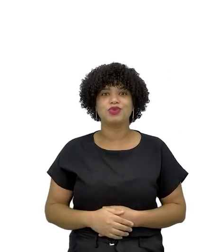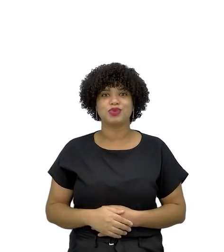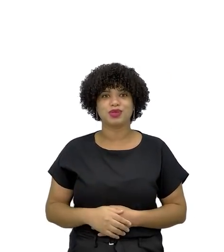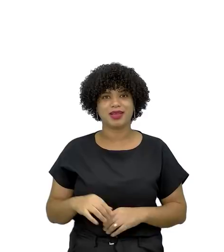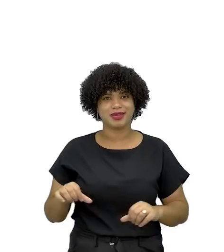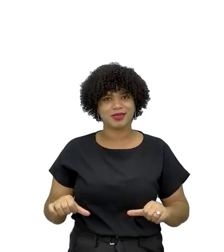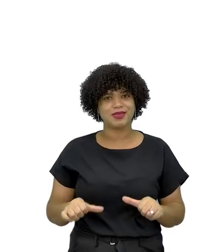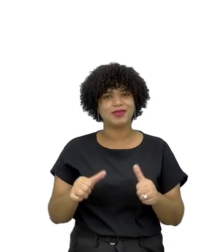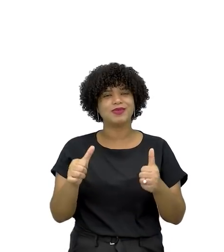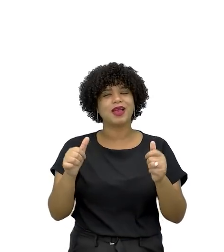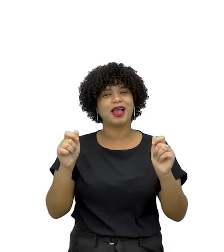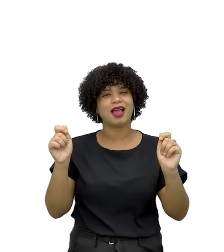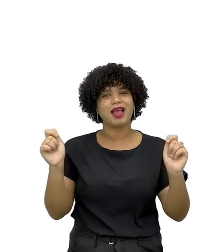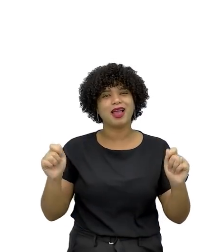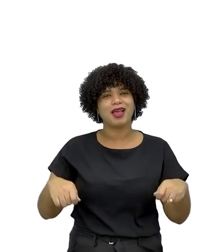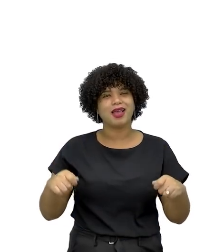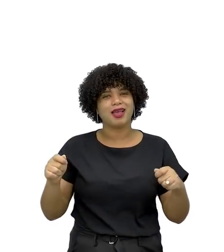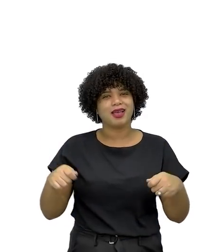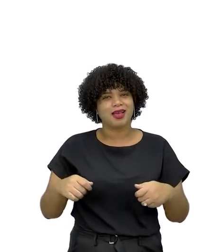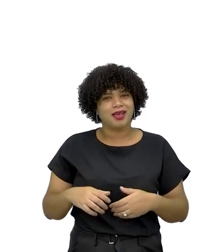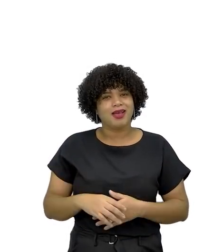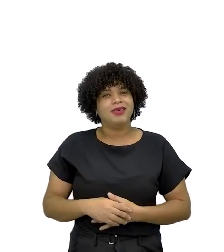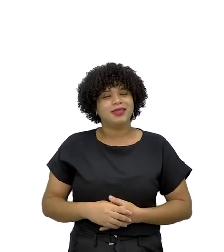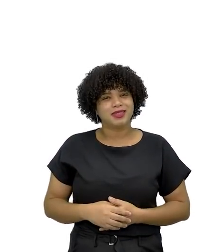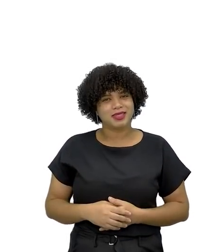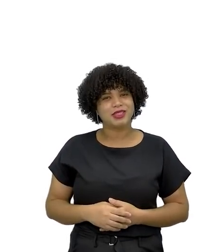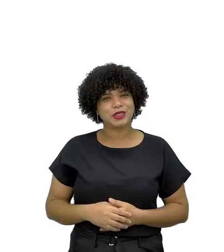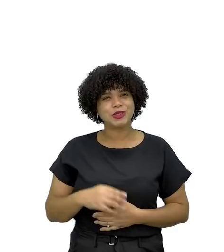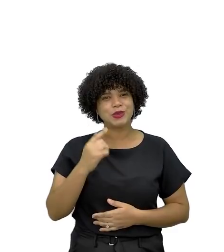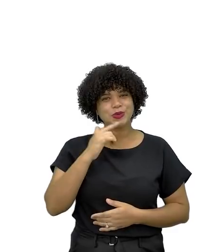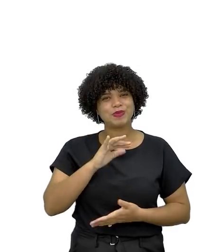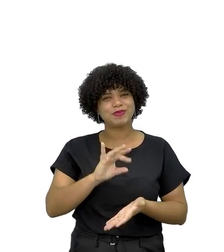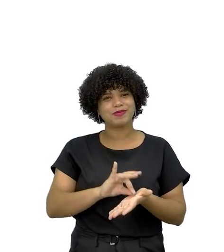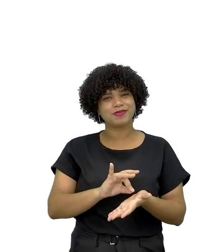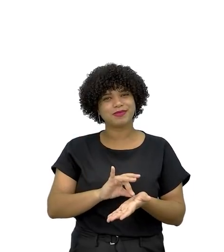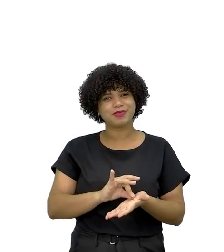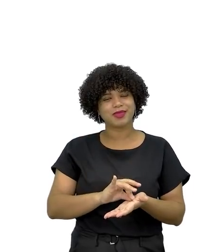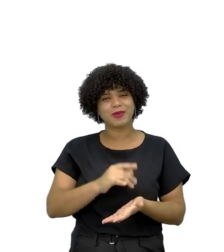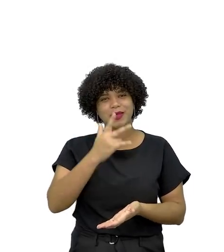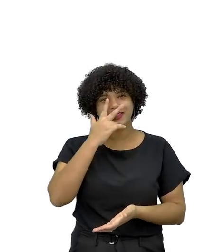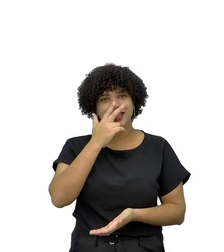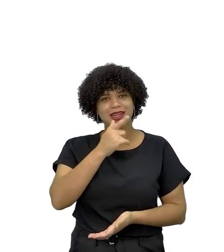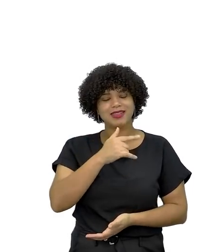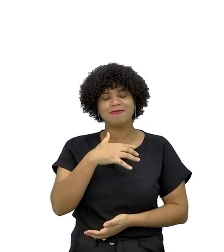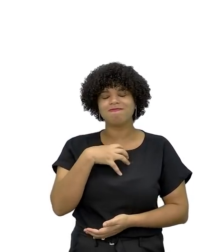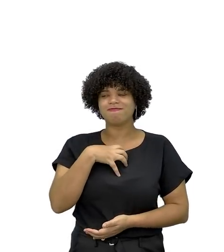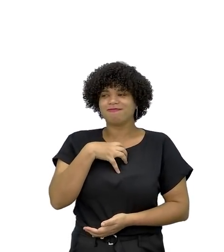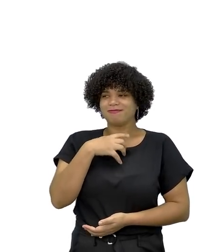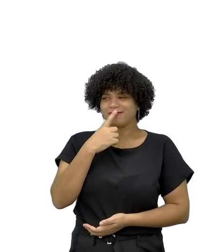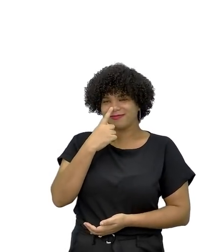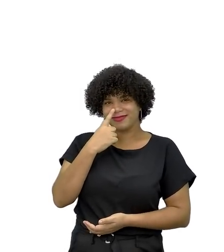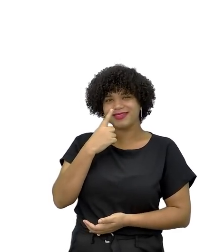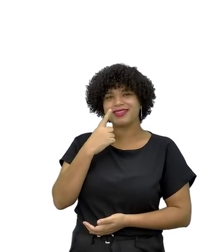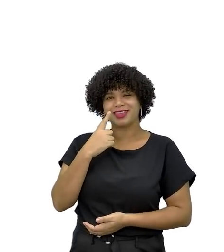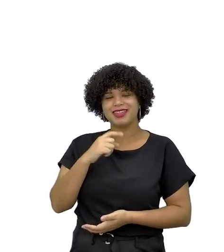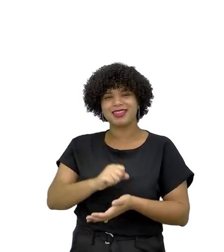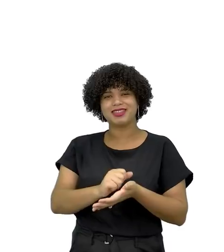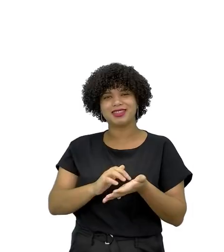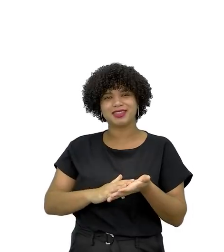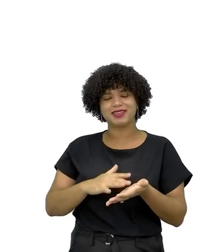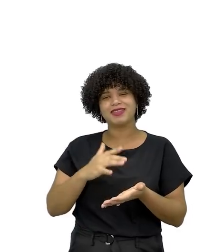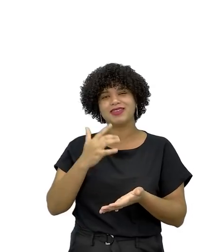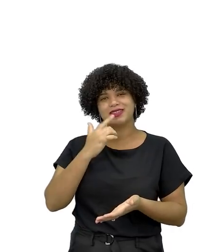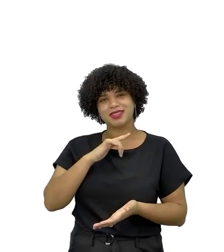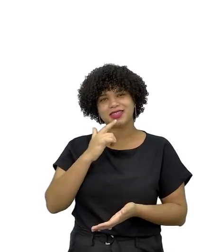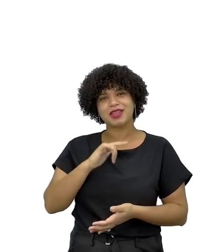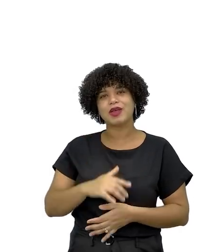vão tomando carinho, né, por aquilo que eles estão fazendo, né. e